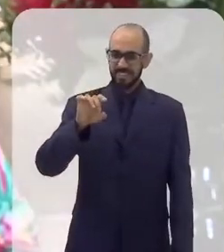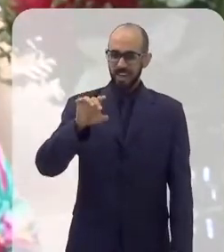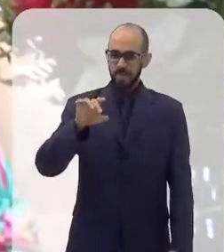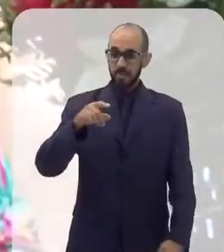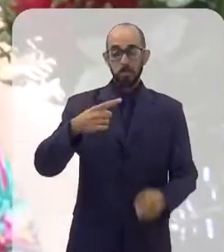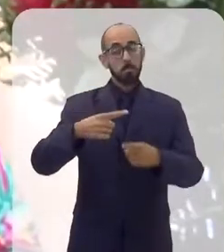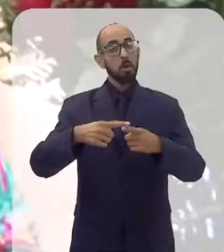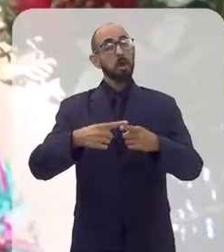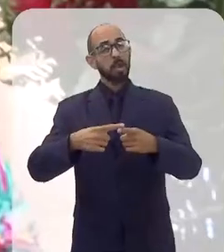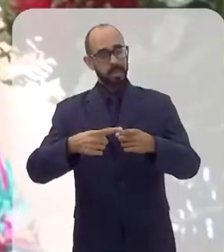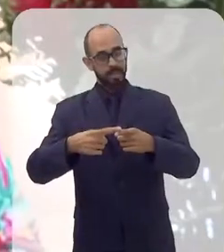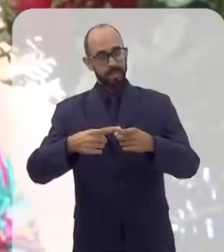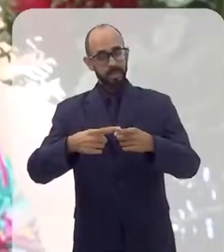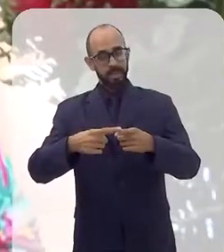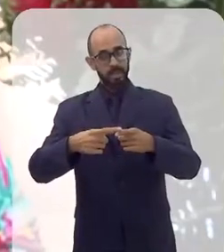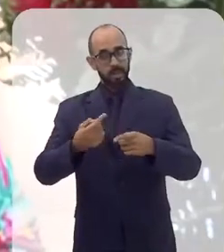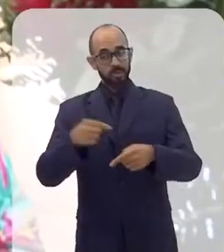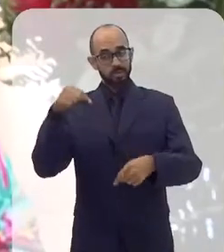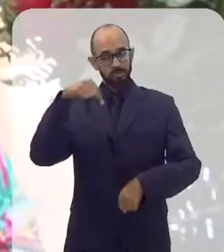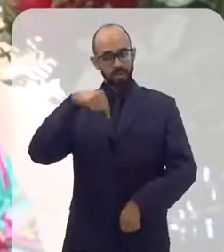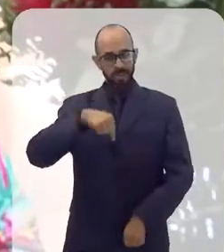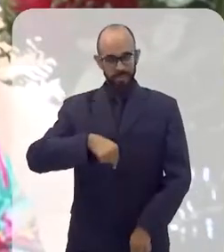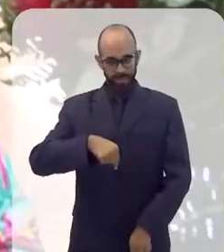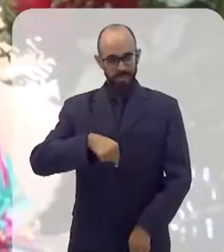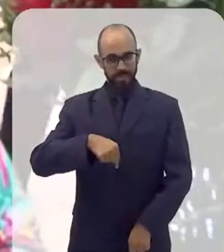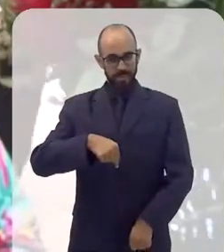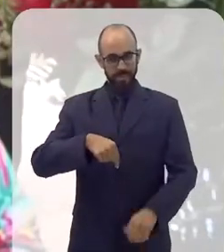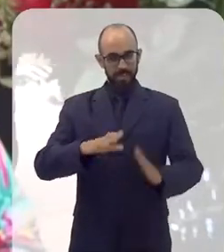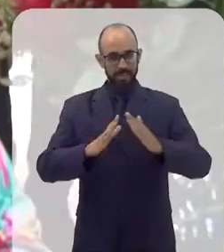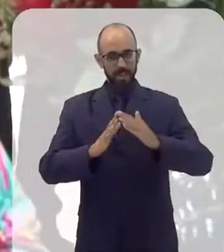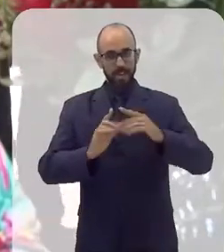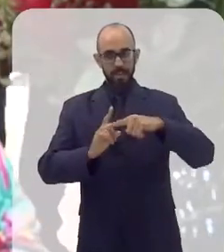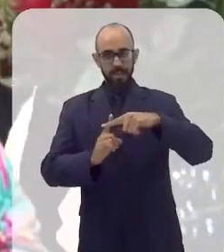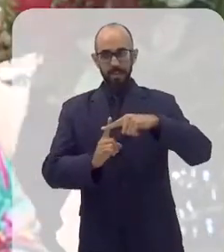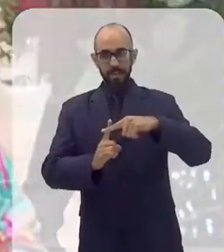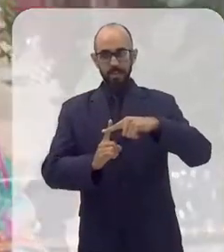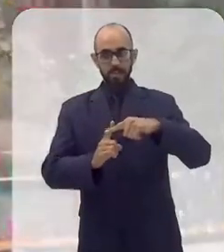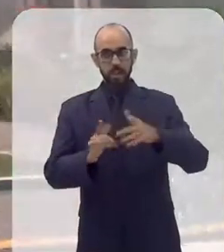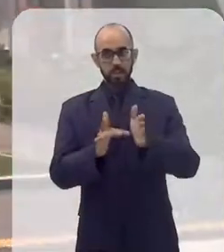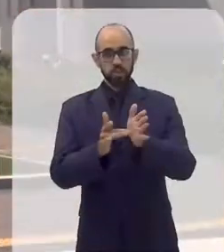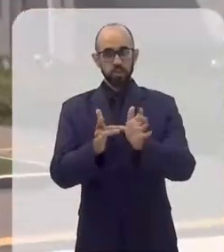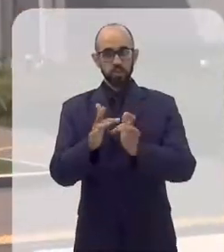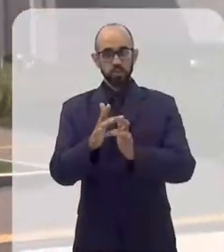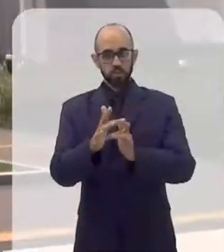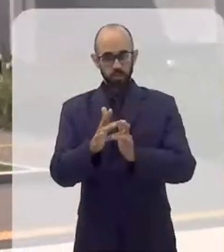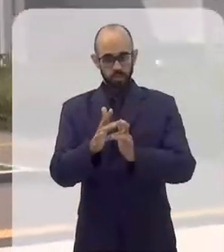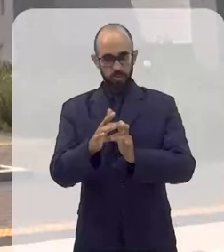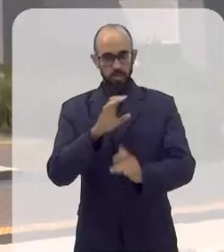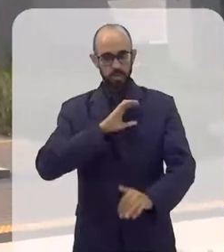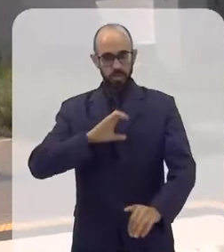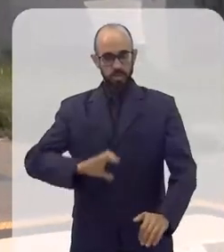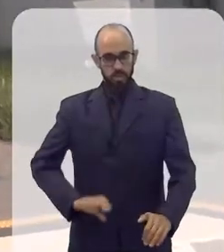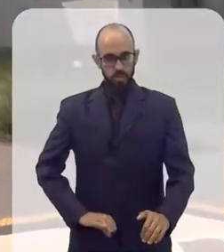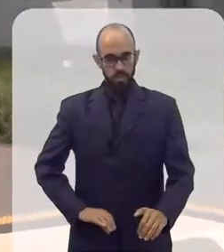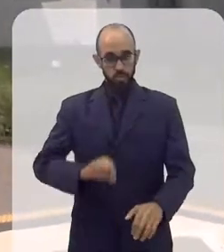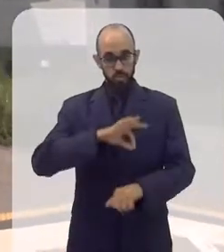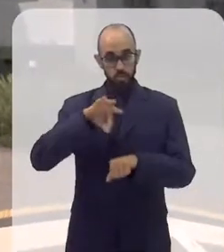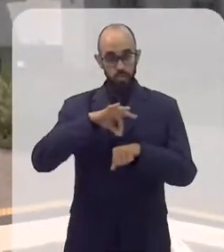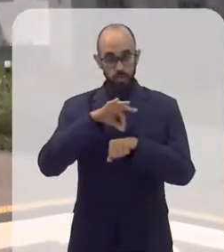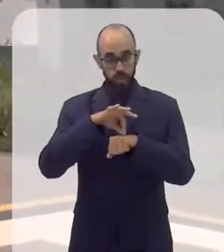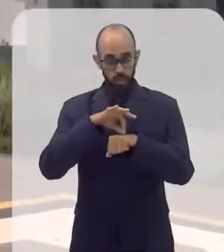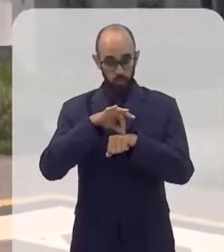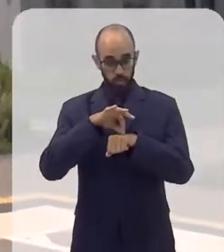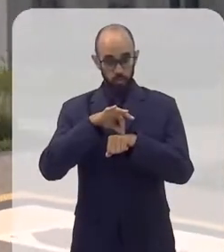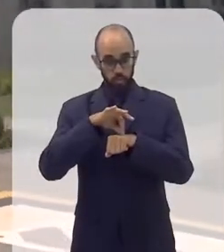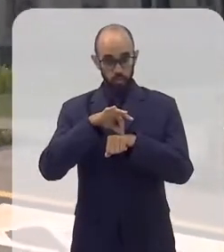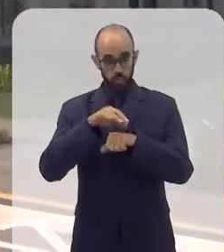especialíssimo. Por quê? Nós estamos aqui na Igreja de Jesus Cristo dos Santos dos